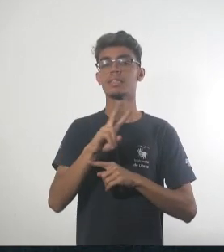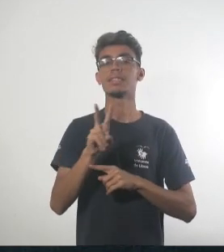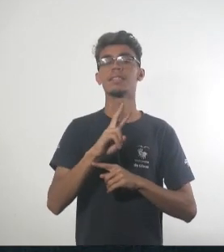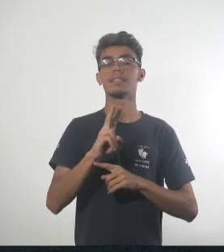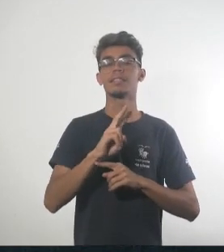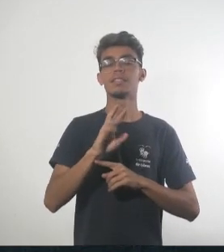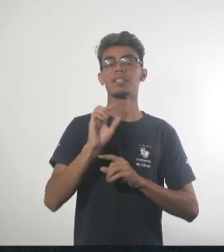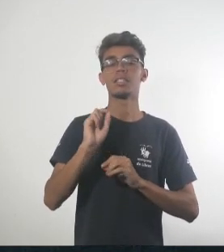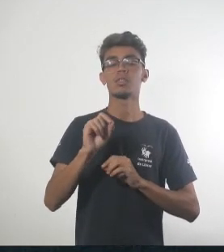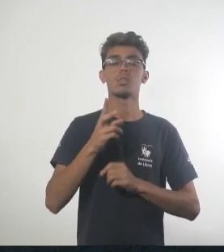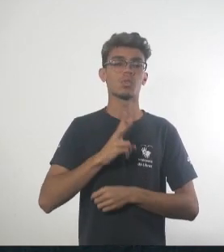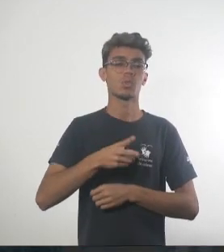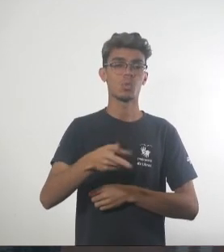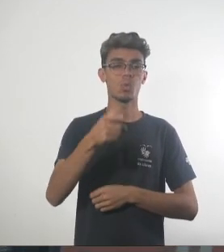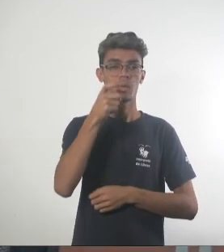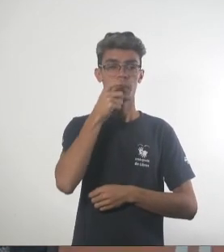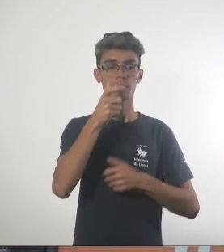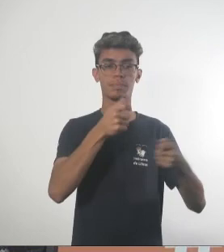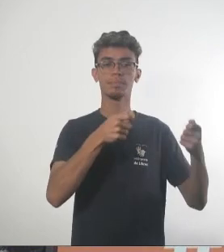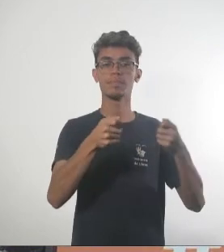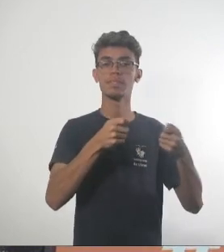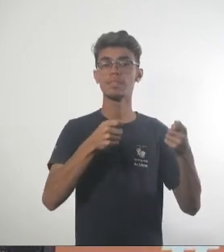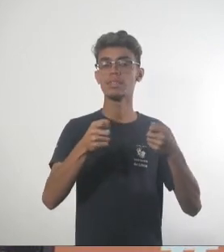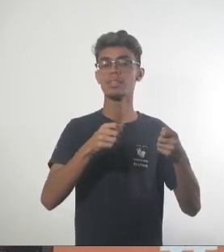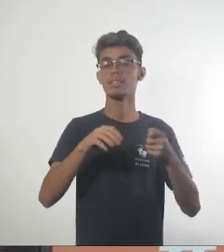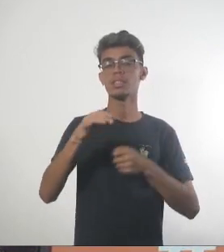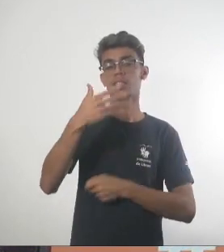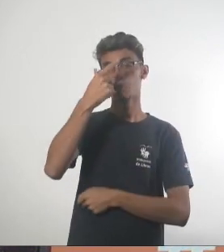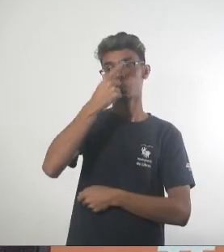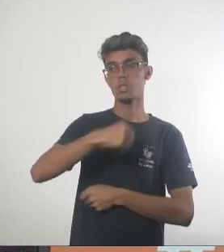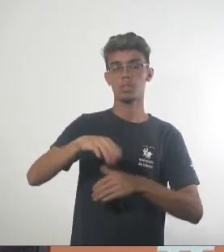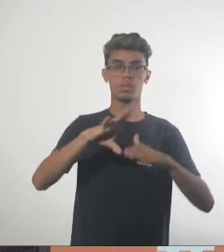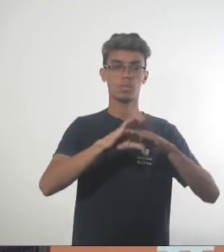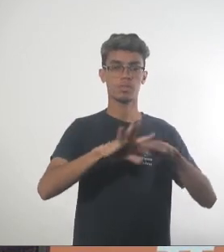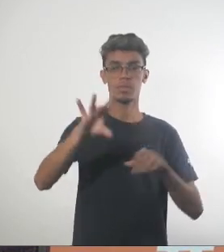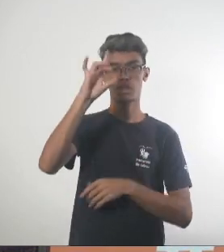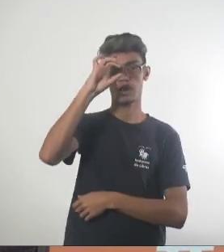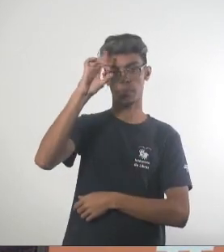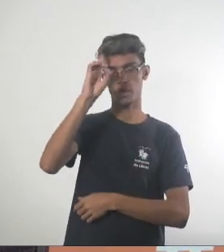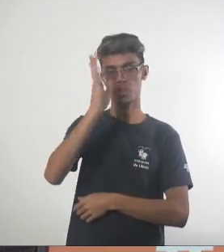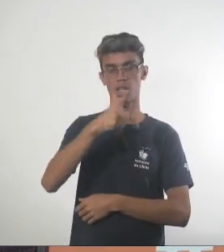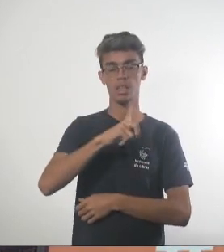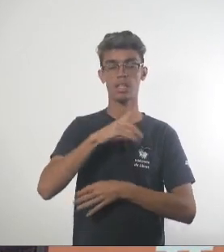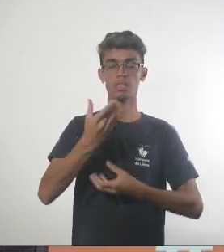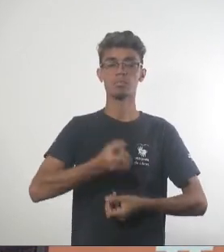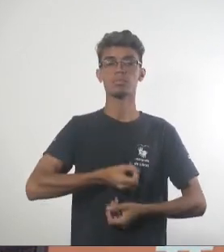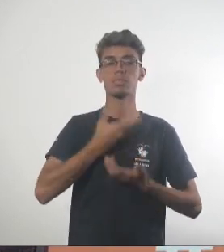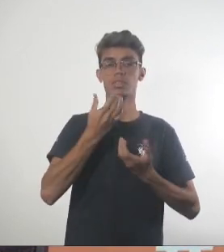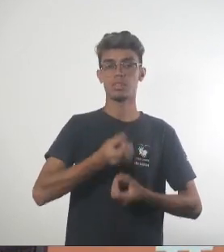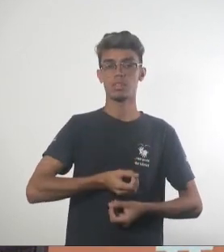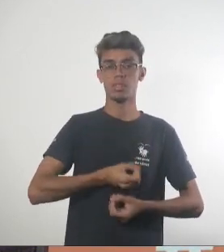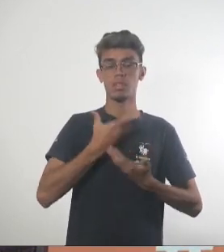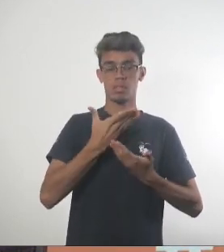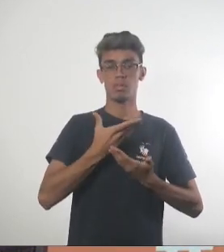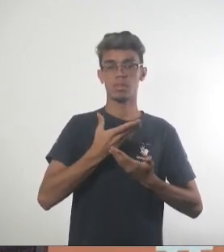gente vai continuar monitorando aí os casos e os surtos de síndrome gripal diariamente, né, para ter informação de